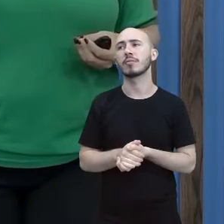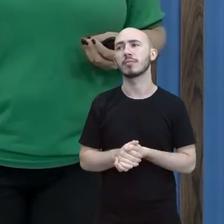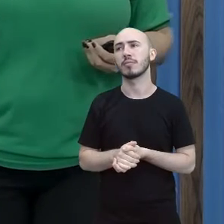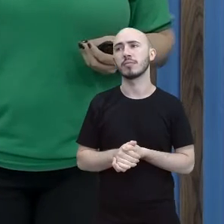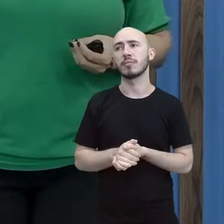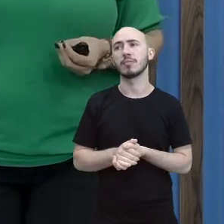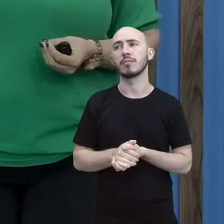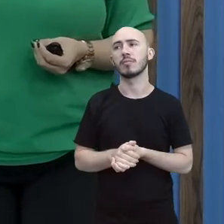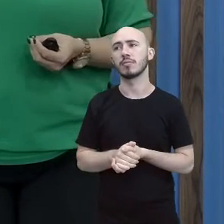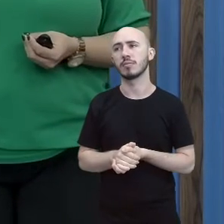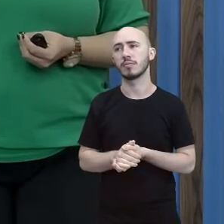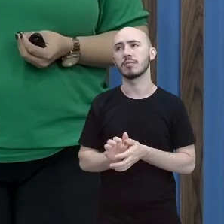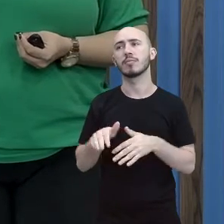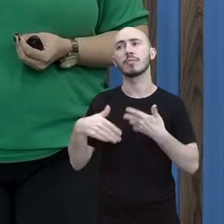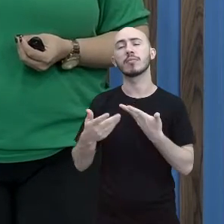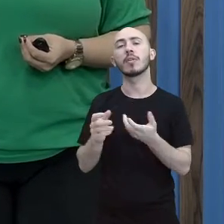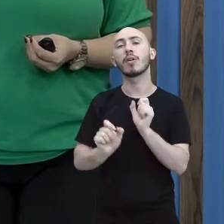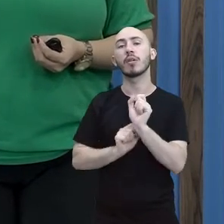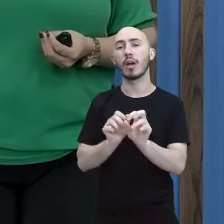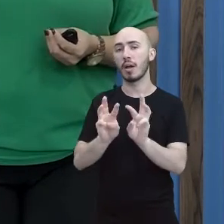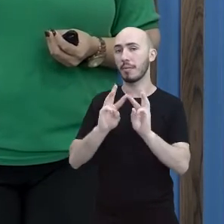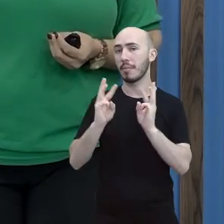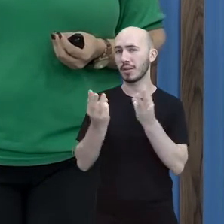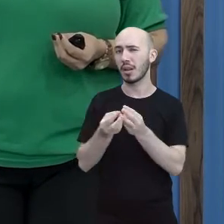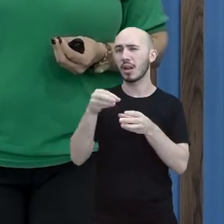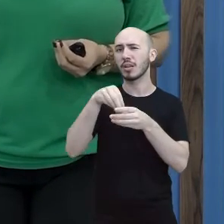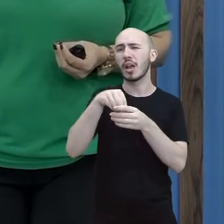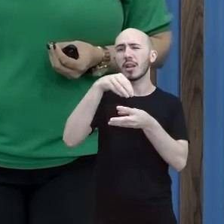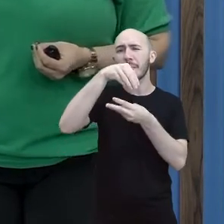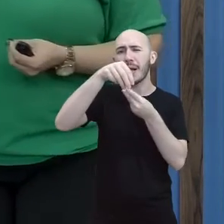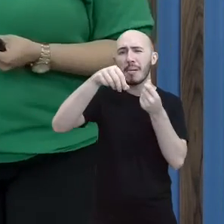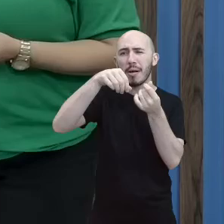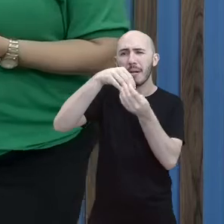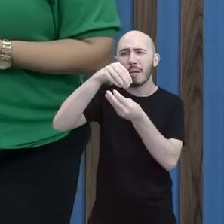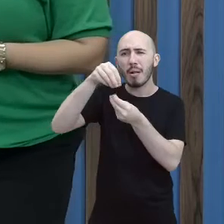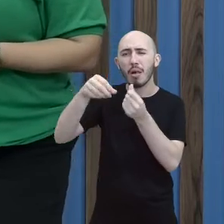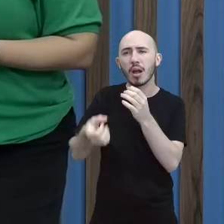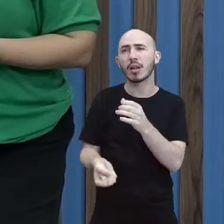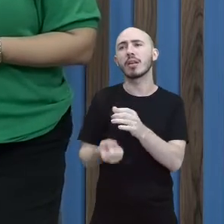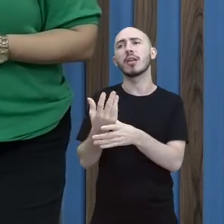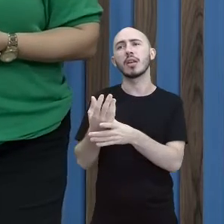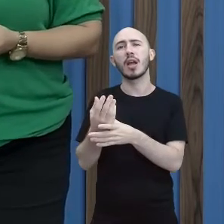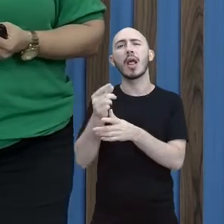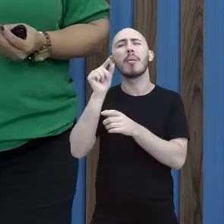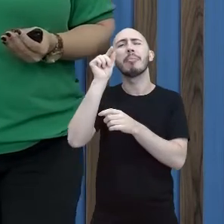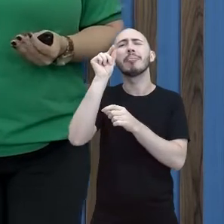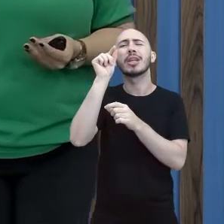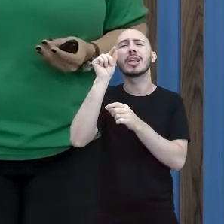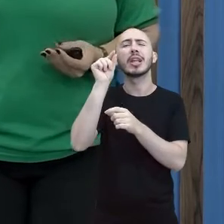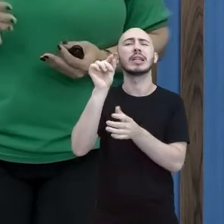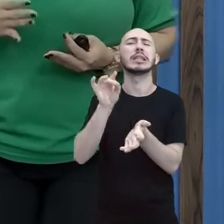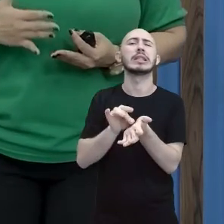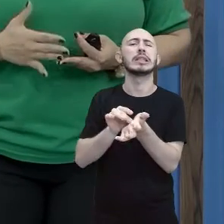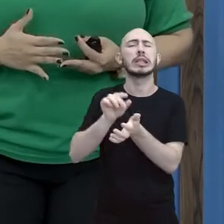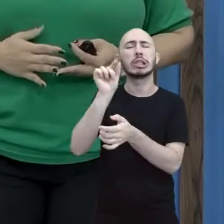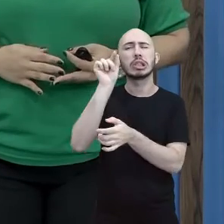aquelas partículas que formam a matéria são extremamente pequenas